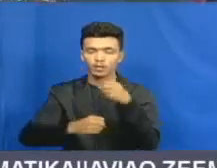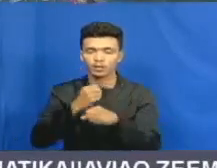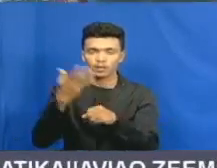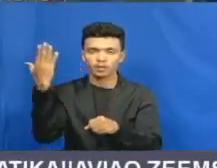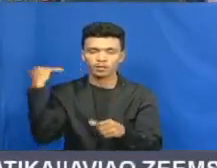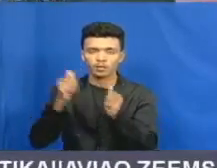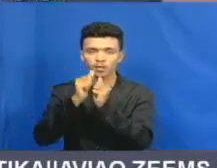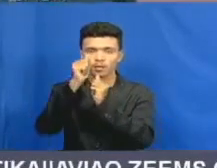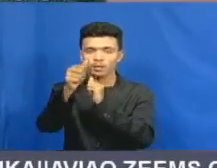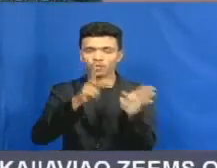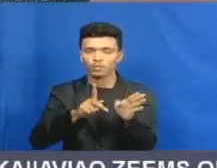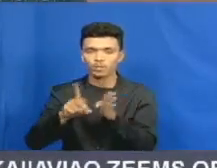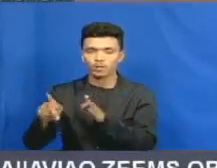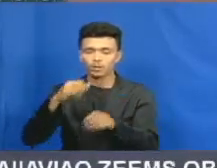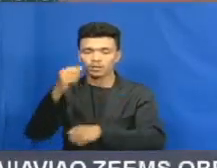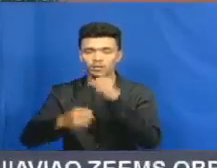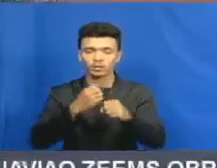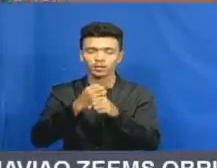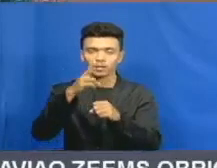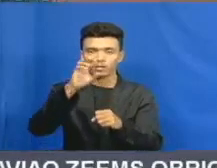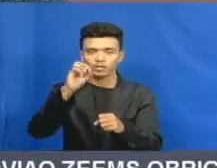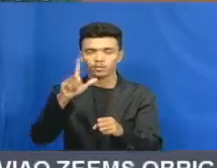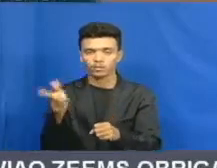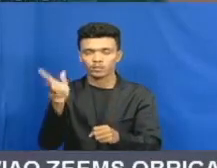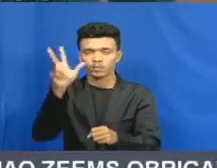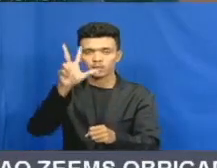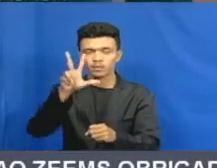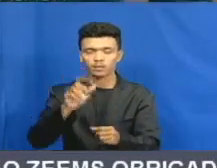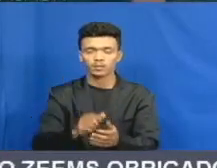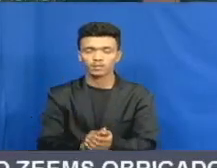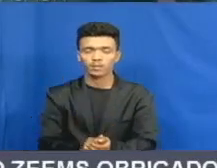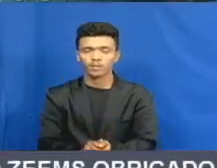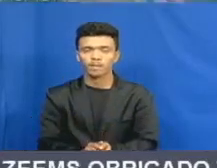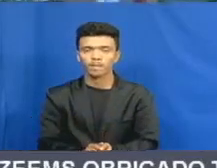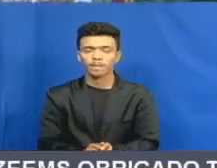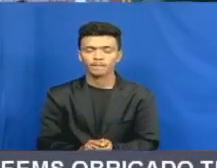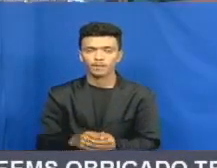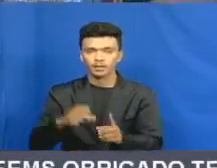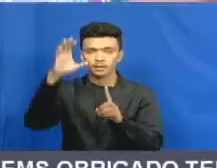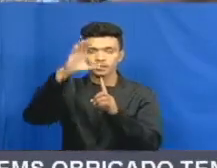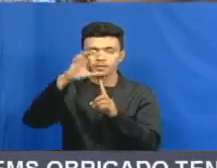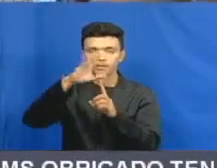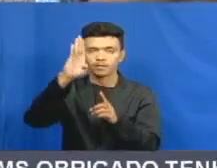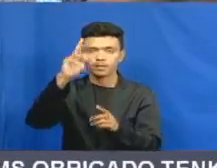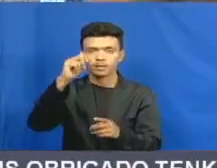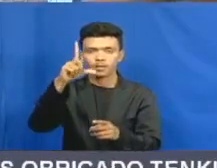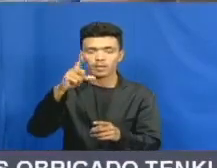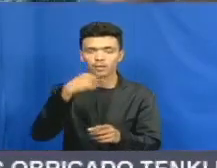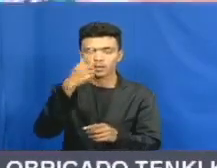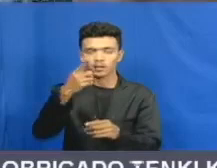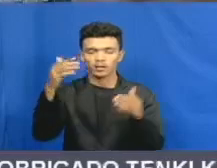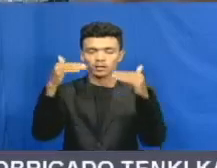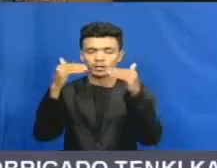rato plano prioritário Tinanrihundrua, Rua Nulo, Recintolo. Executivo B Timor-Leste ne informa. Audiência